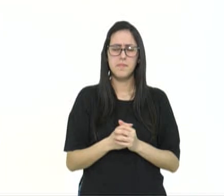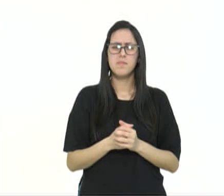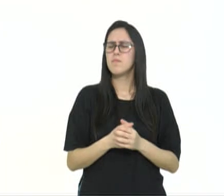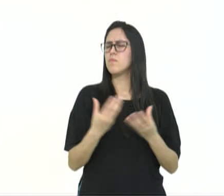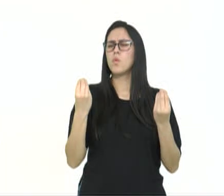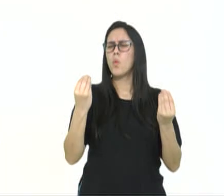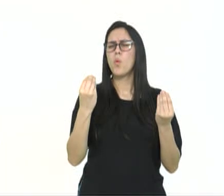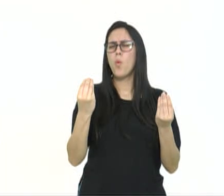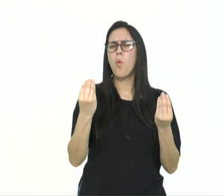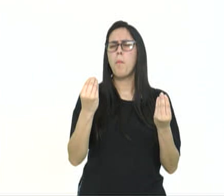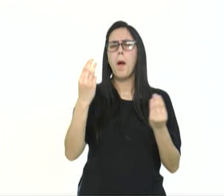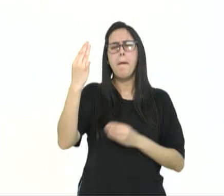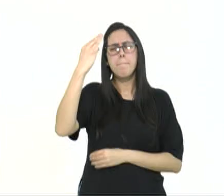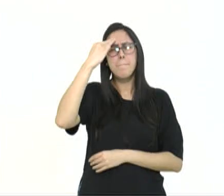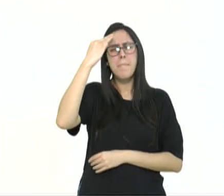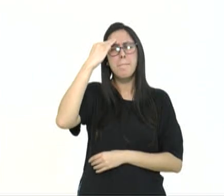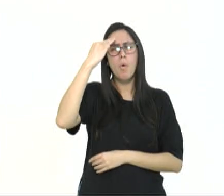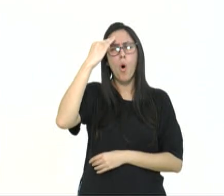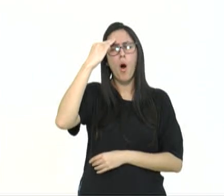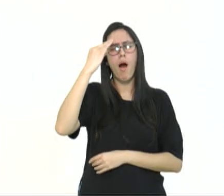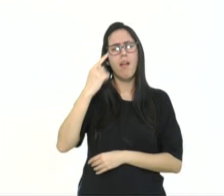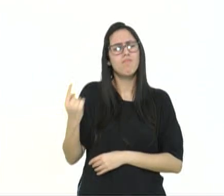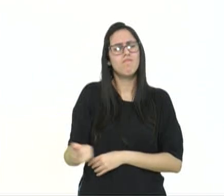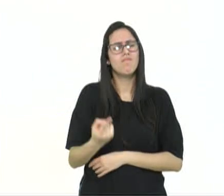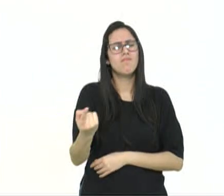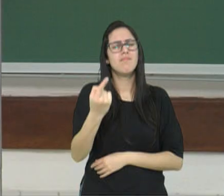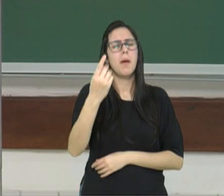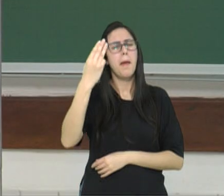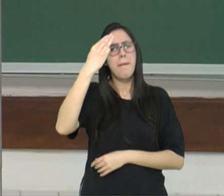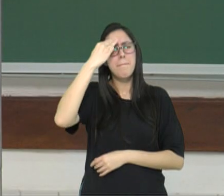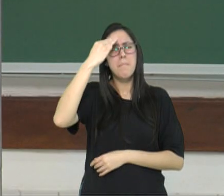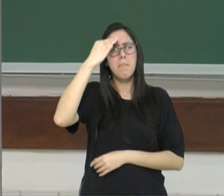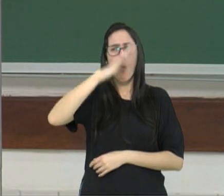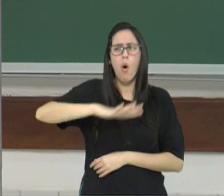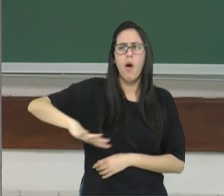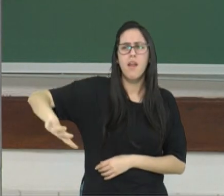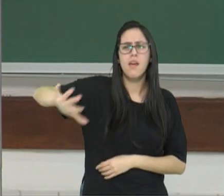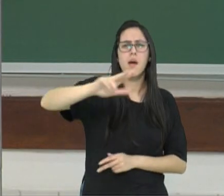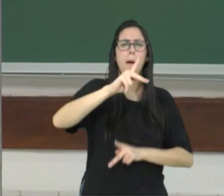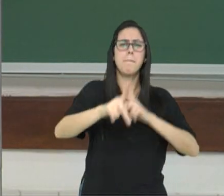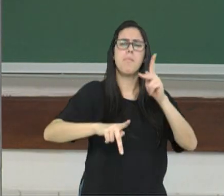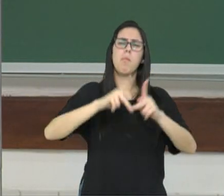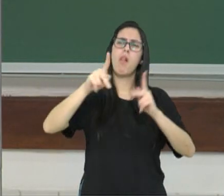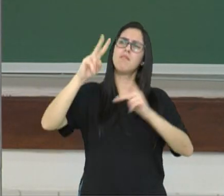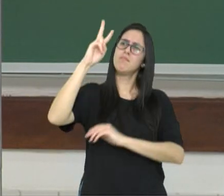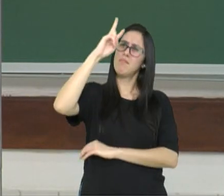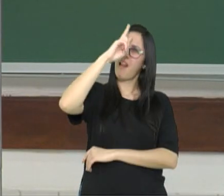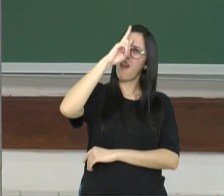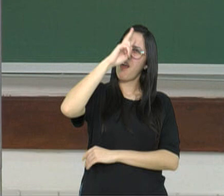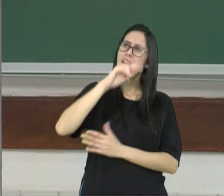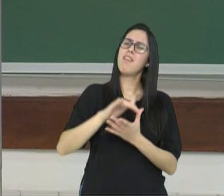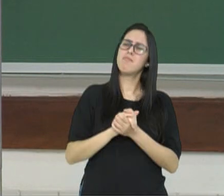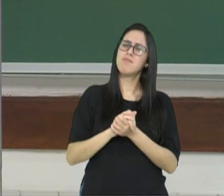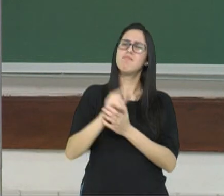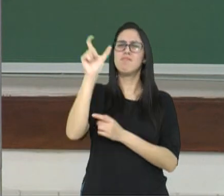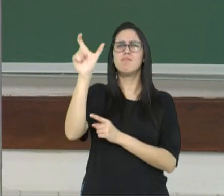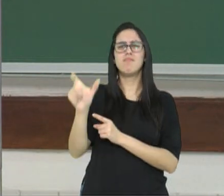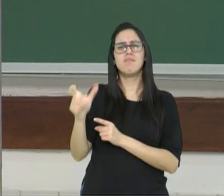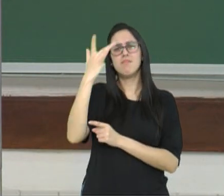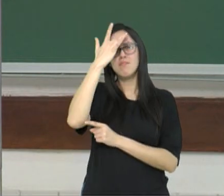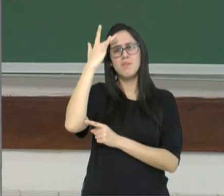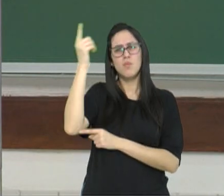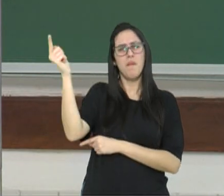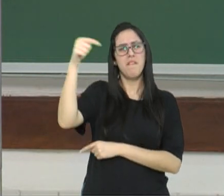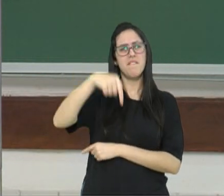essa memória coletiva? Lembram dessa expressão da memória coletiva? A memória que uma população tem sobre a si